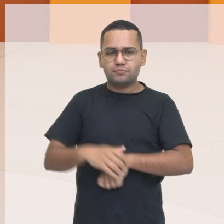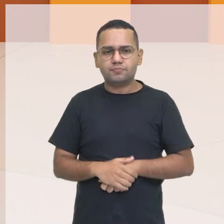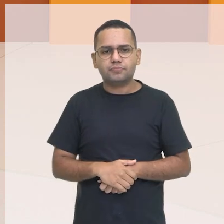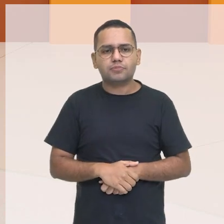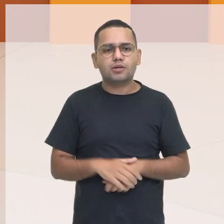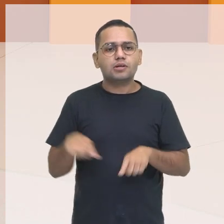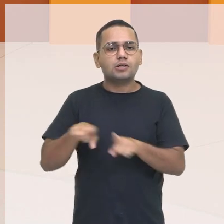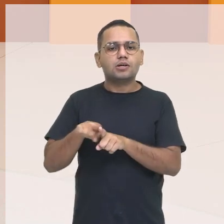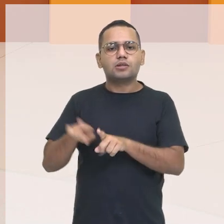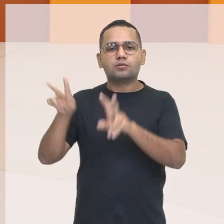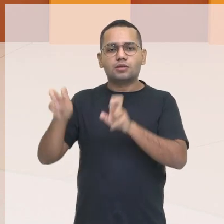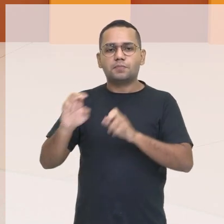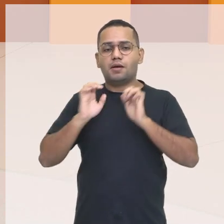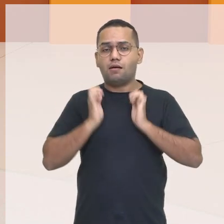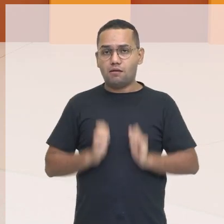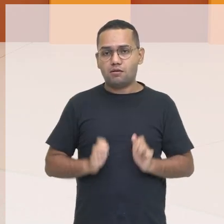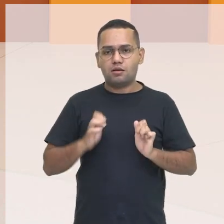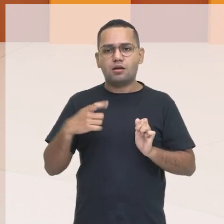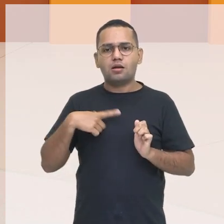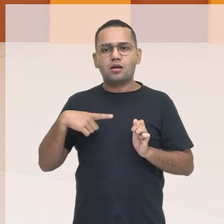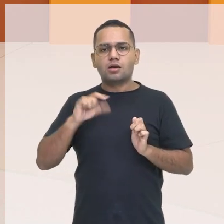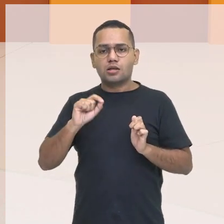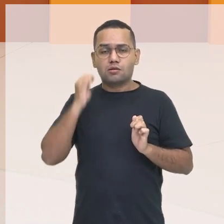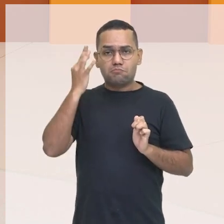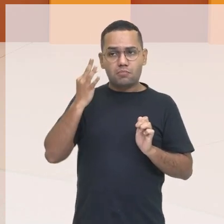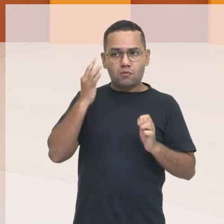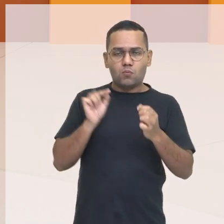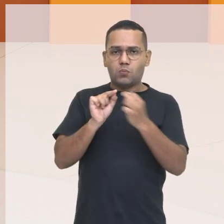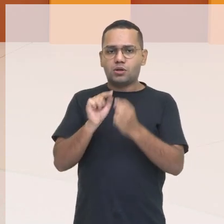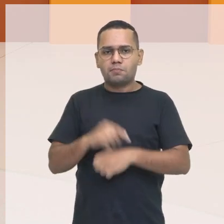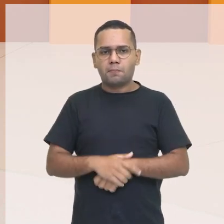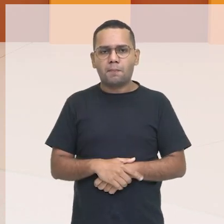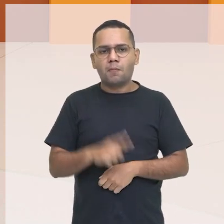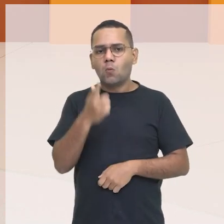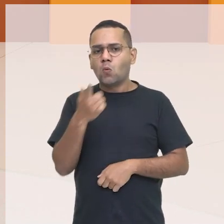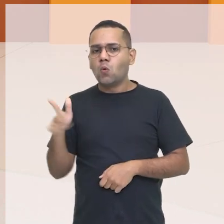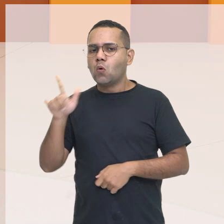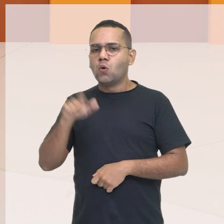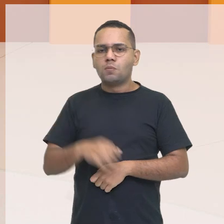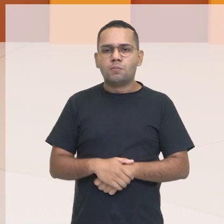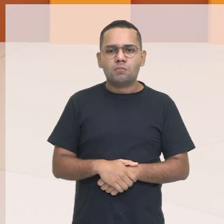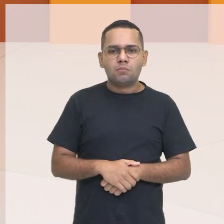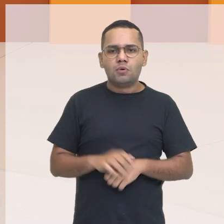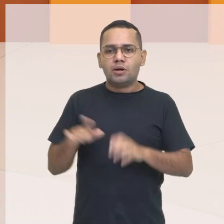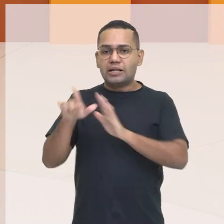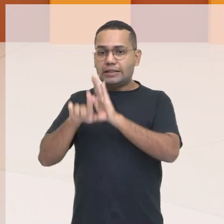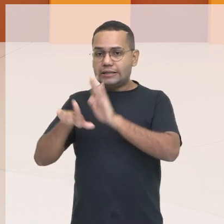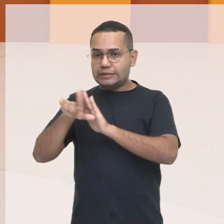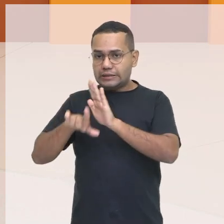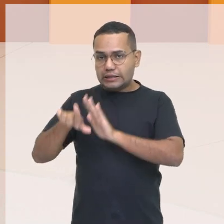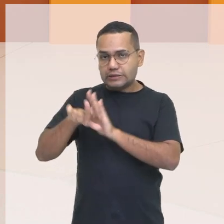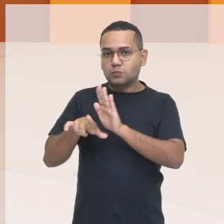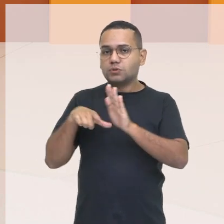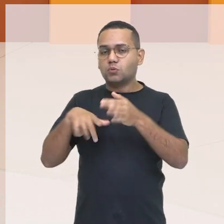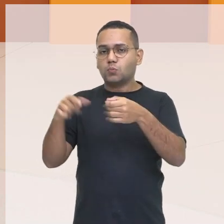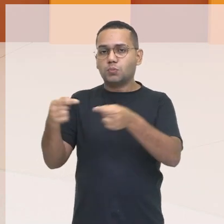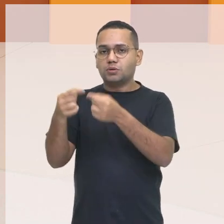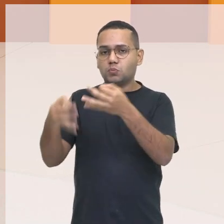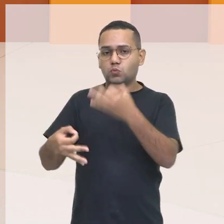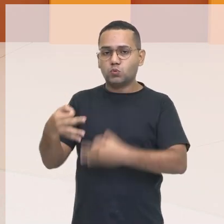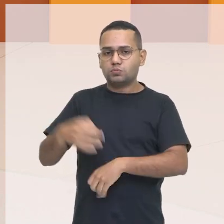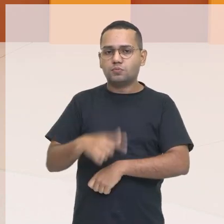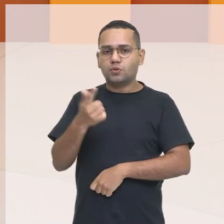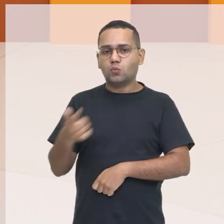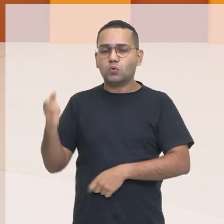questões éticas, que está ligado com a filosofia, questões legais, que está ligado com a justiça,